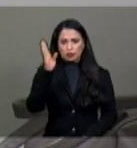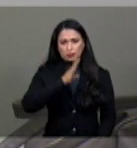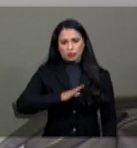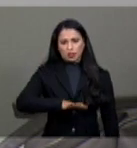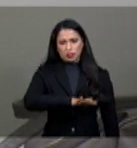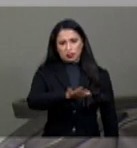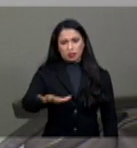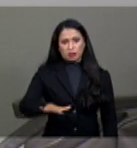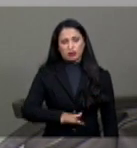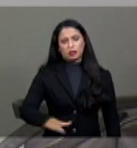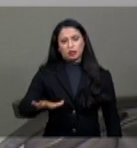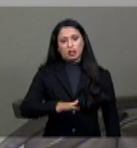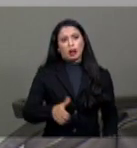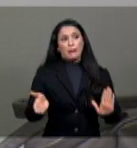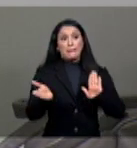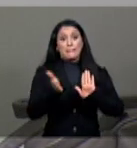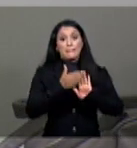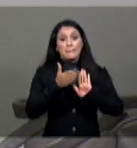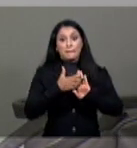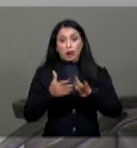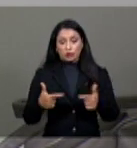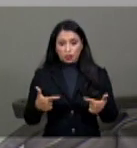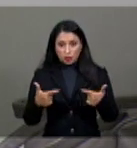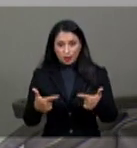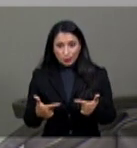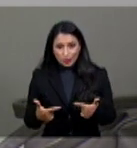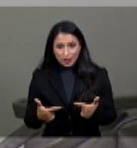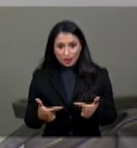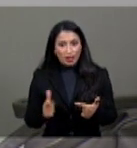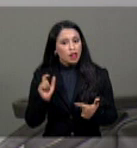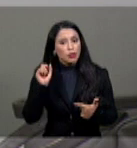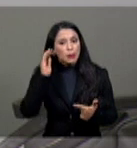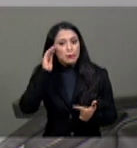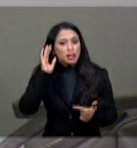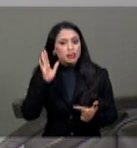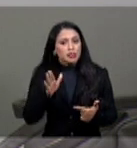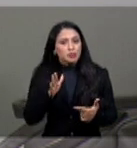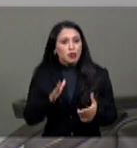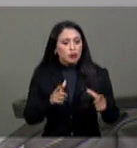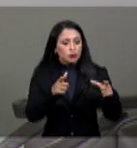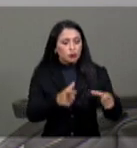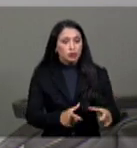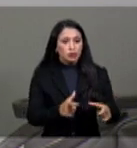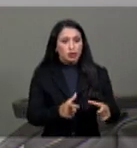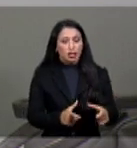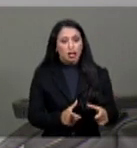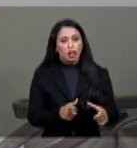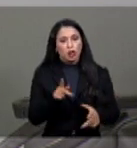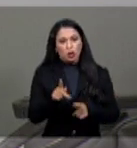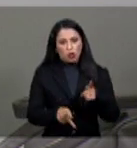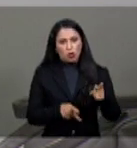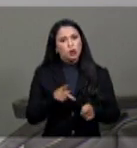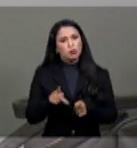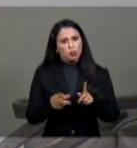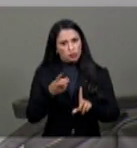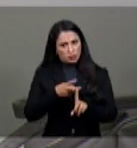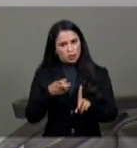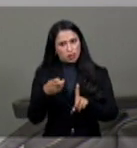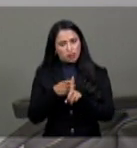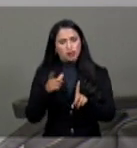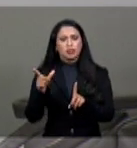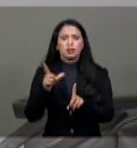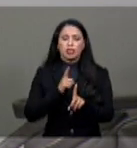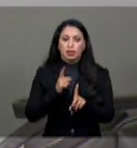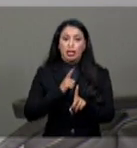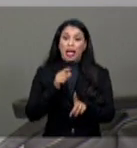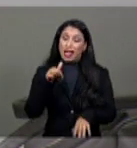uma das principais pautas de luta é a luta pelo território. Independentemente da realidade que cada povo indígena tem, e eu acho importante